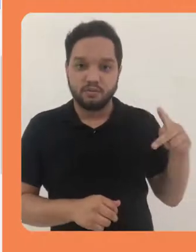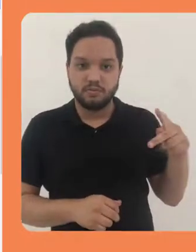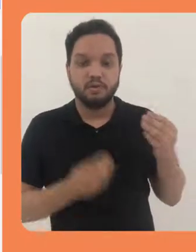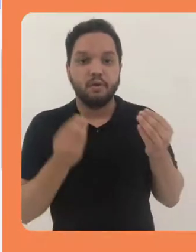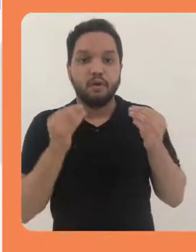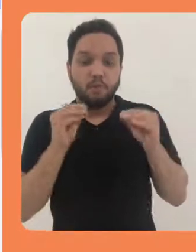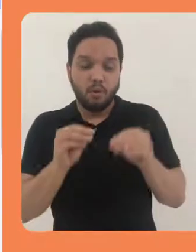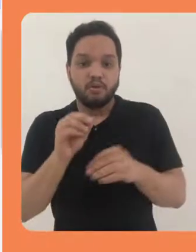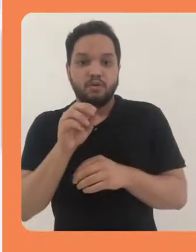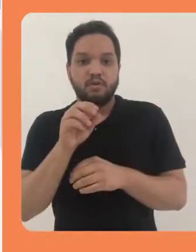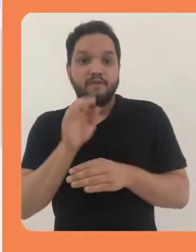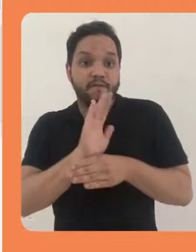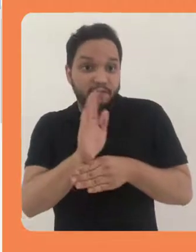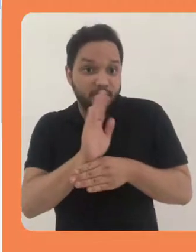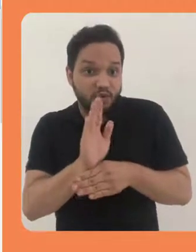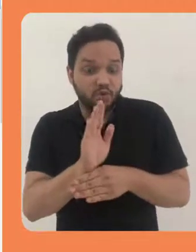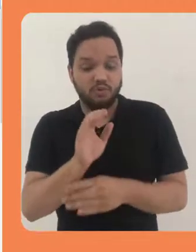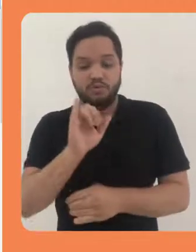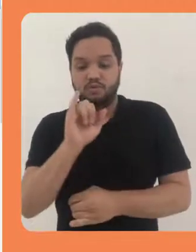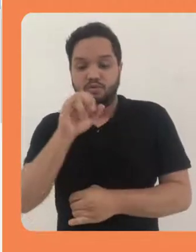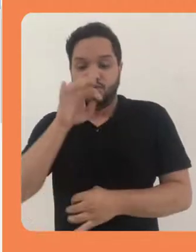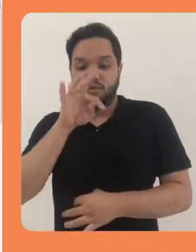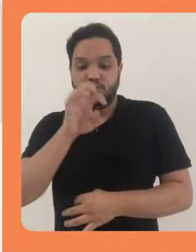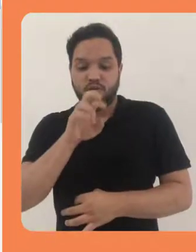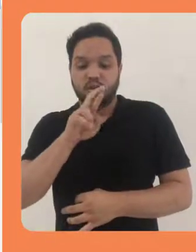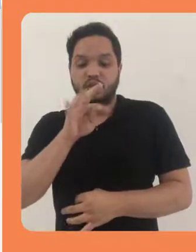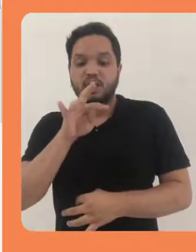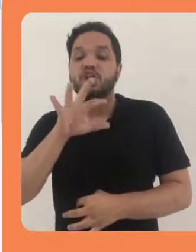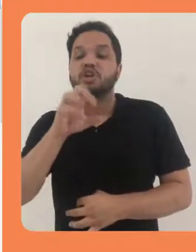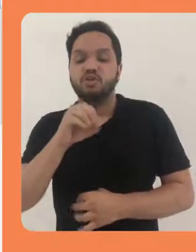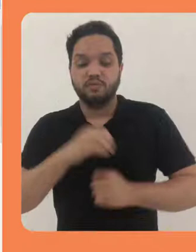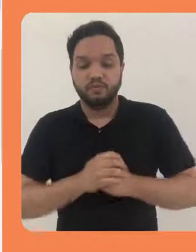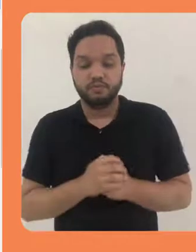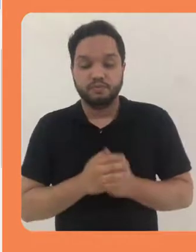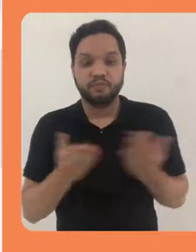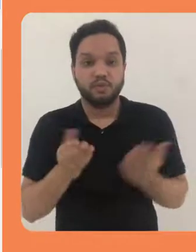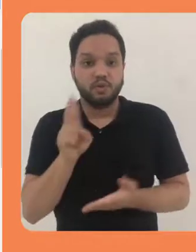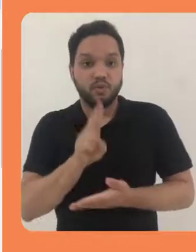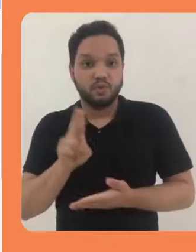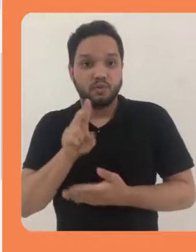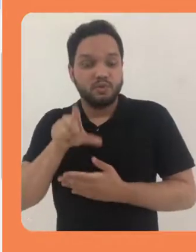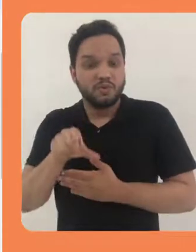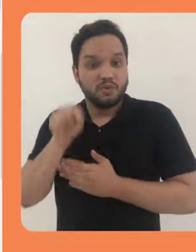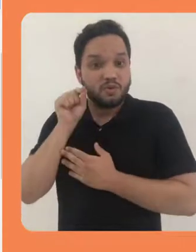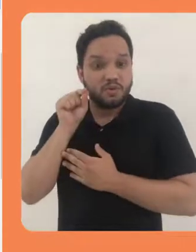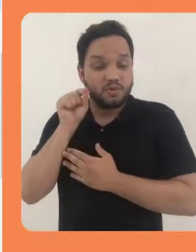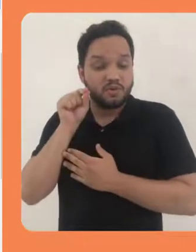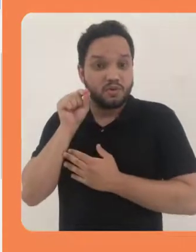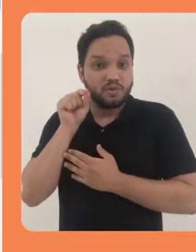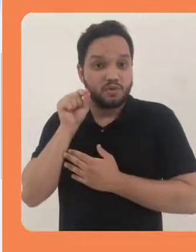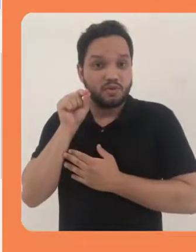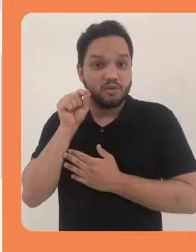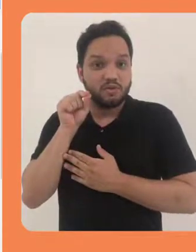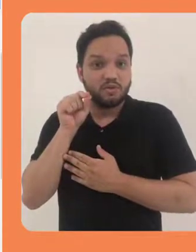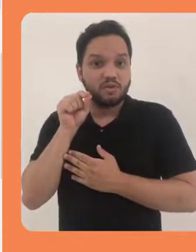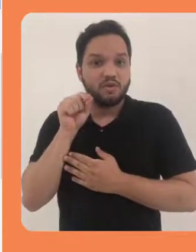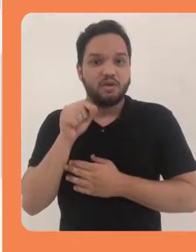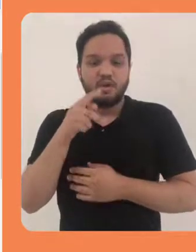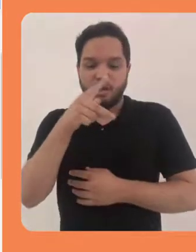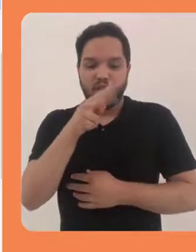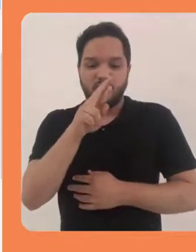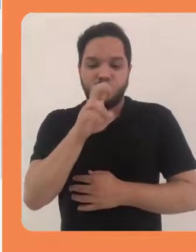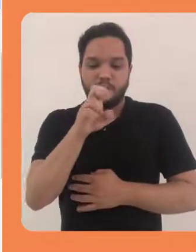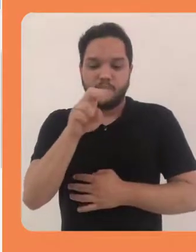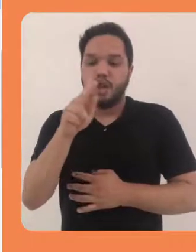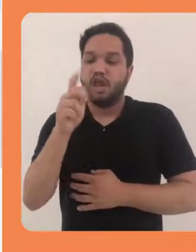é basicamente Nós escolhemos a atividade conteúdo interativo h5p e escolhemos o recurso vídeo